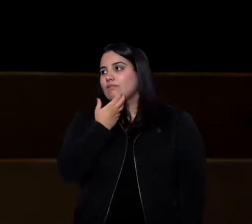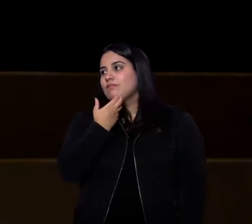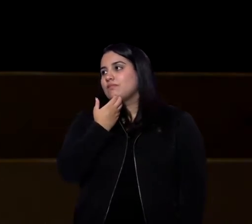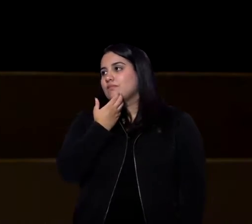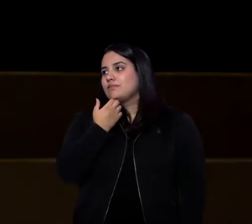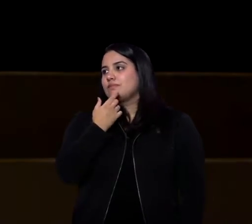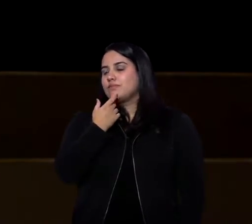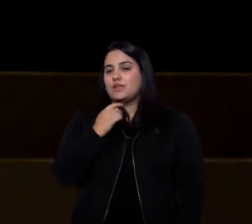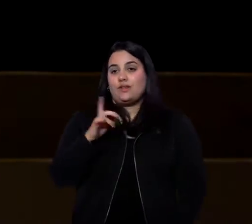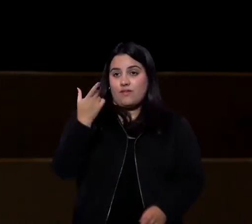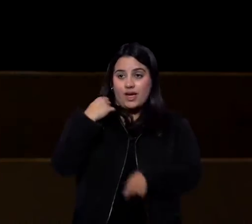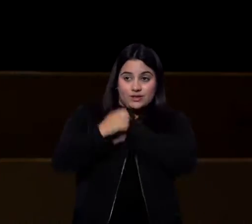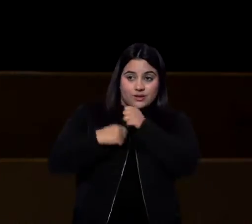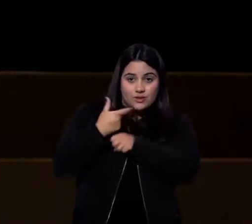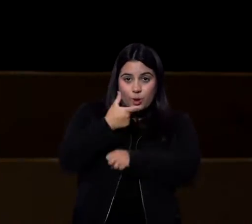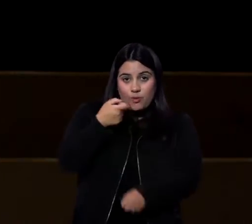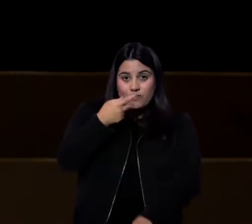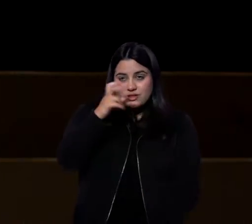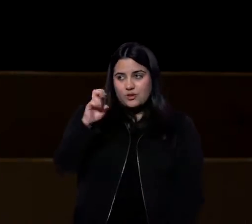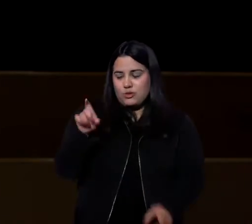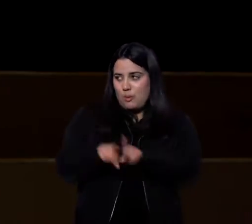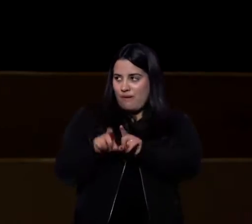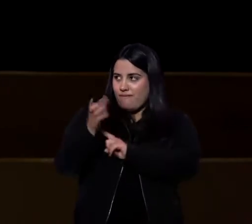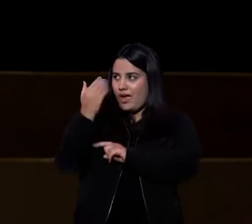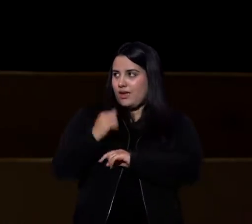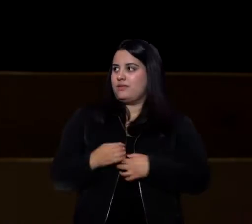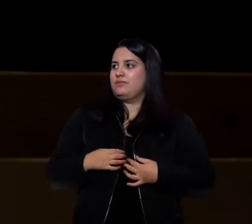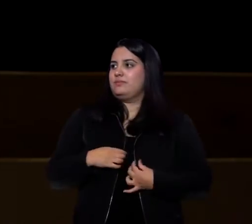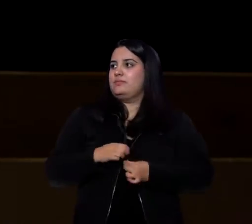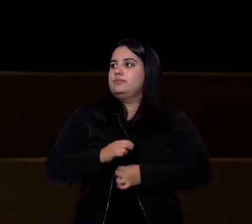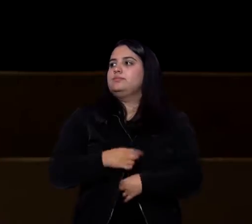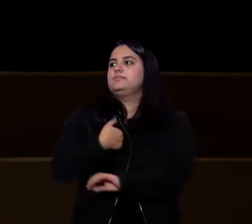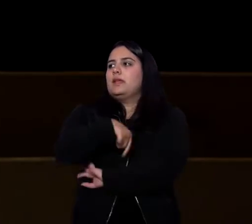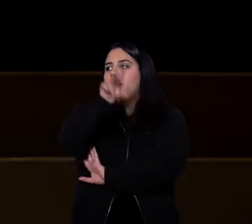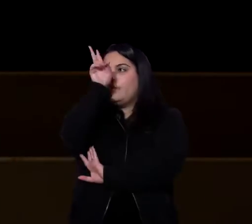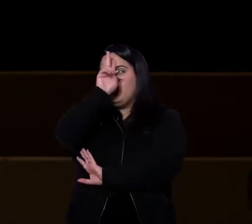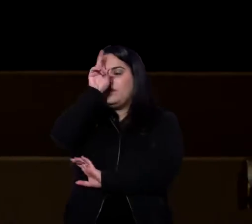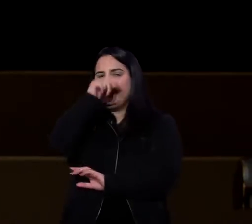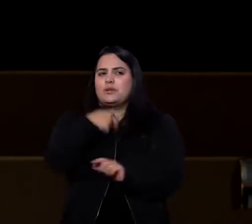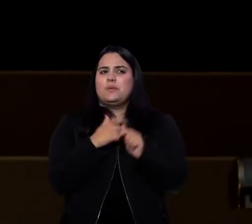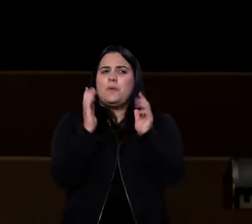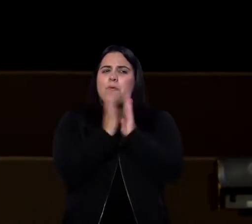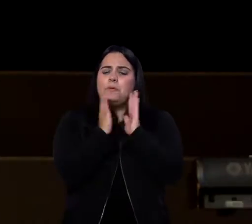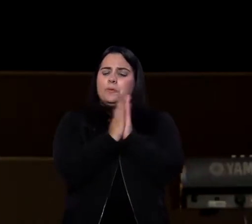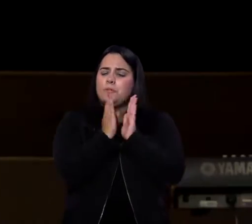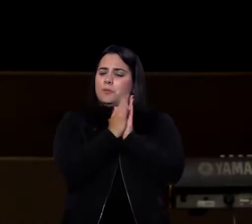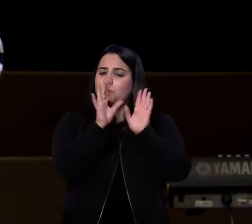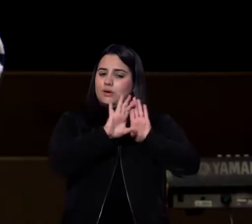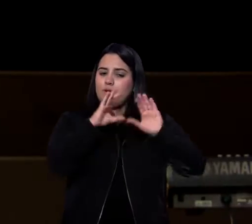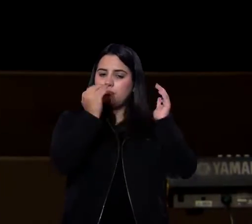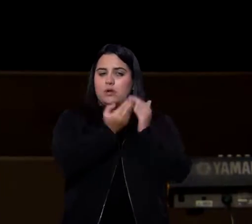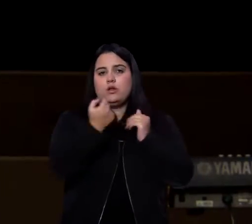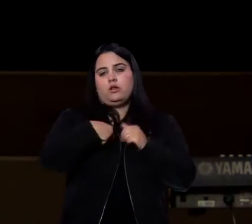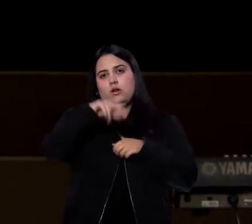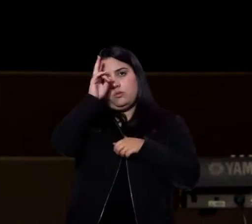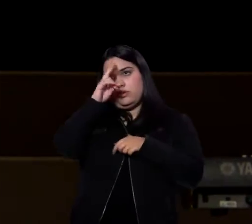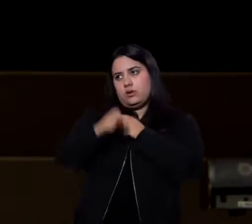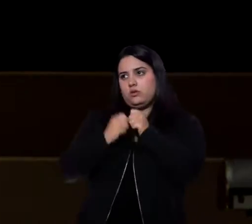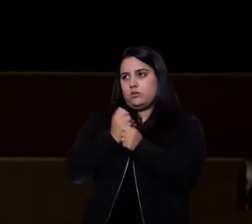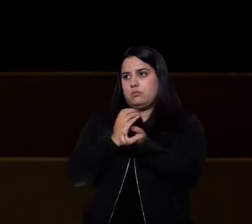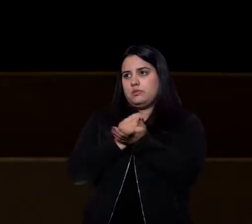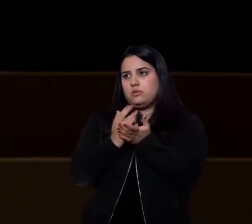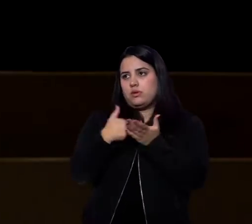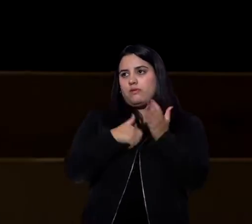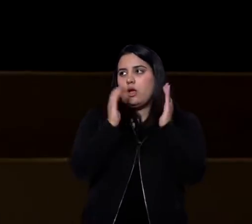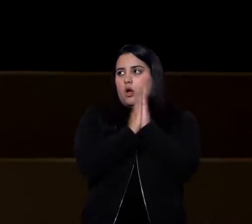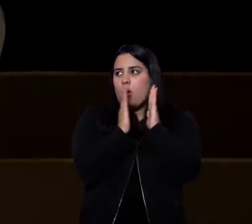É isso aí, vem na do ano que vem também, tá? Eu lembro que eu orei muito por essa conferência. Eu lembro que no começo do ano eu estava orando bastante